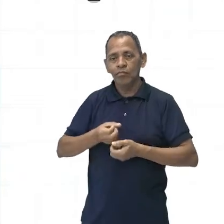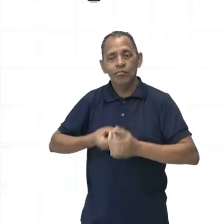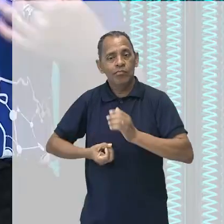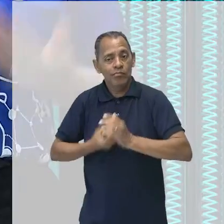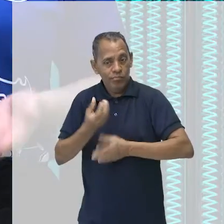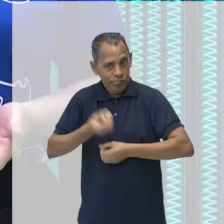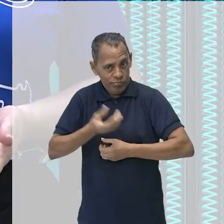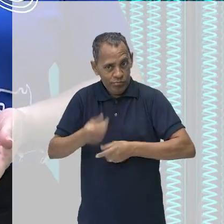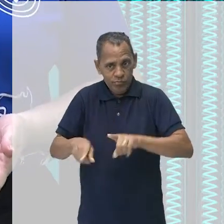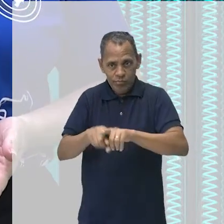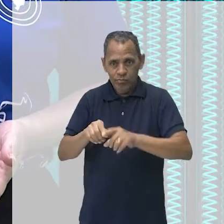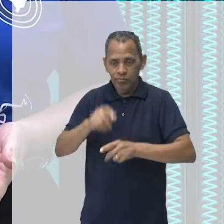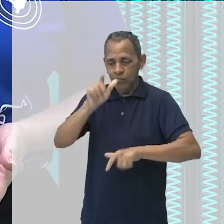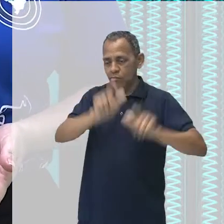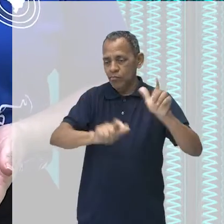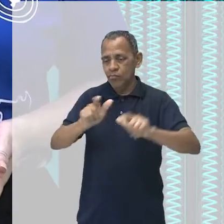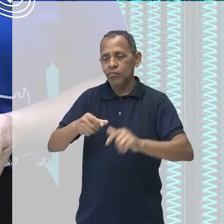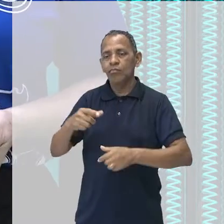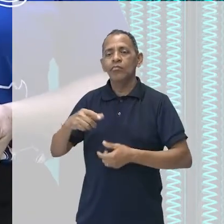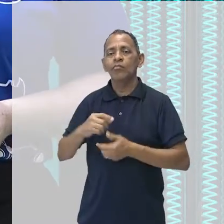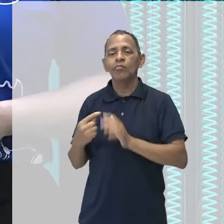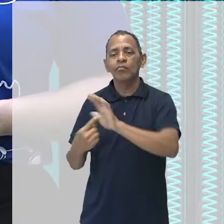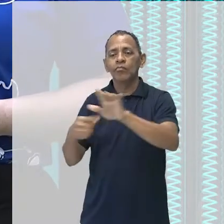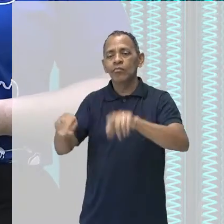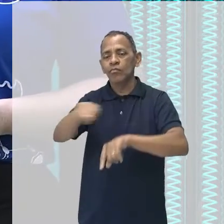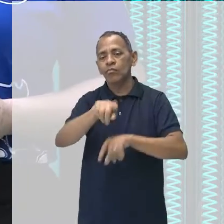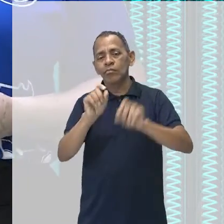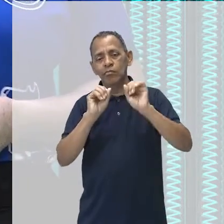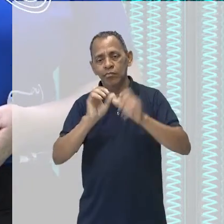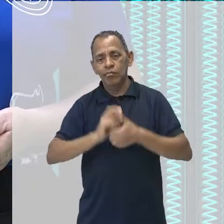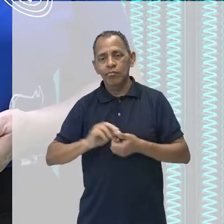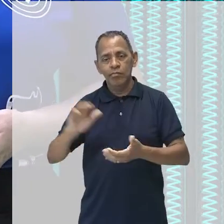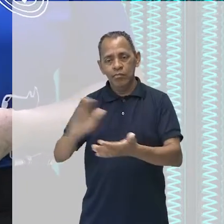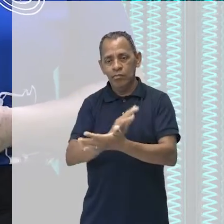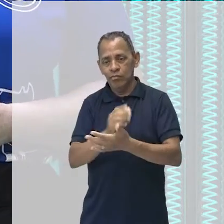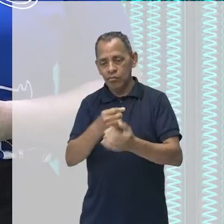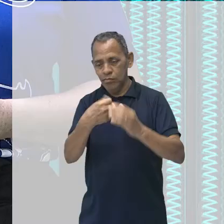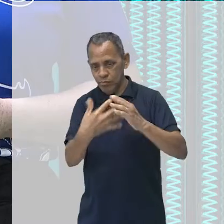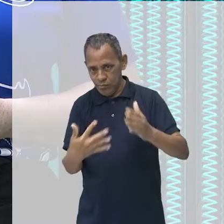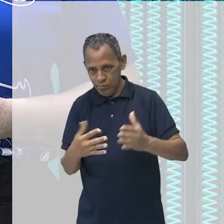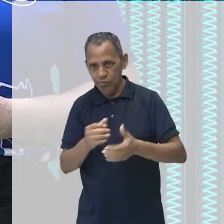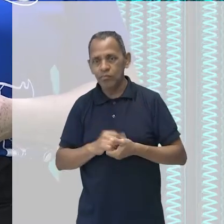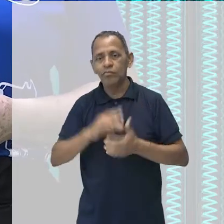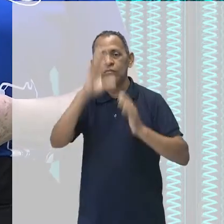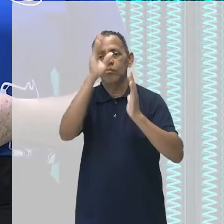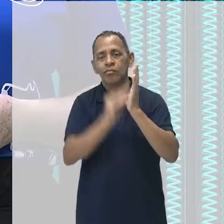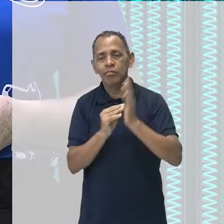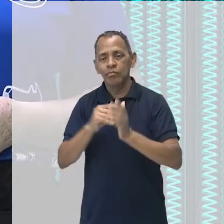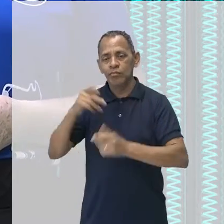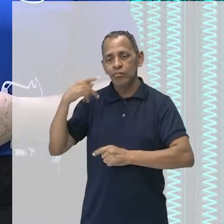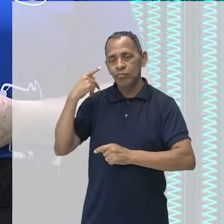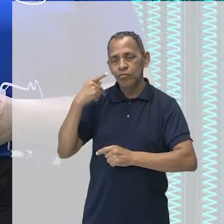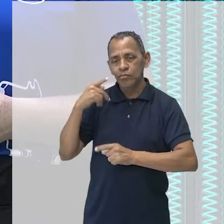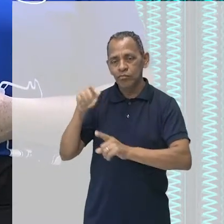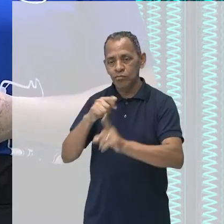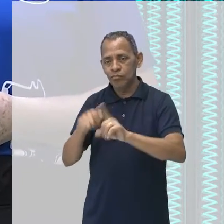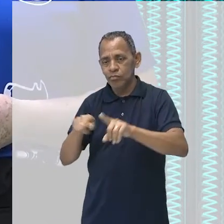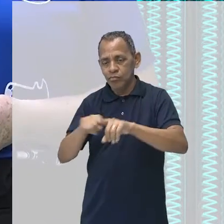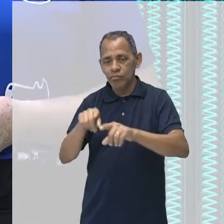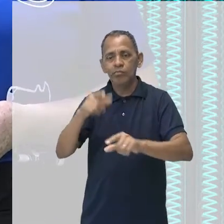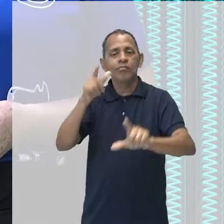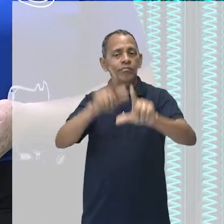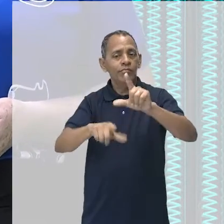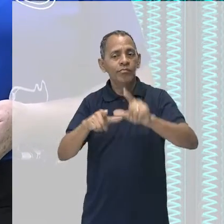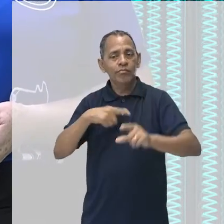para vocês aqui algumas características, né, que é sobre o conteúdo político e social. As letras retratam de